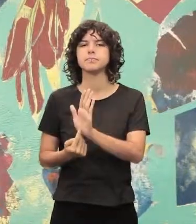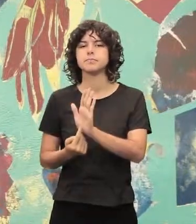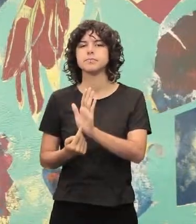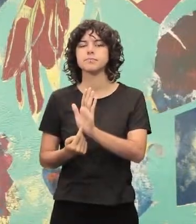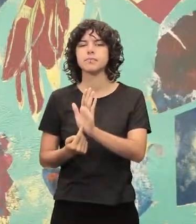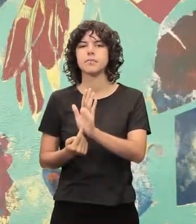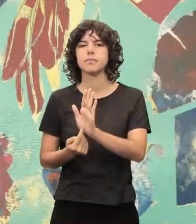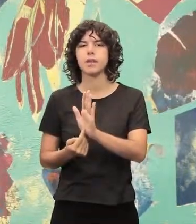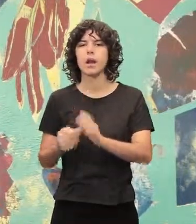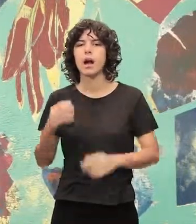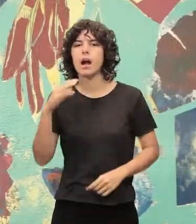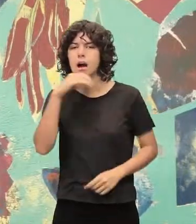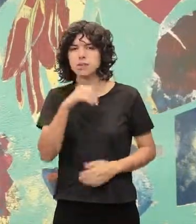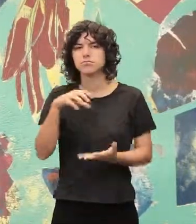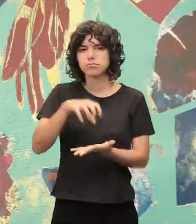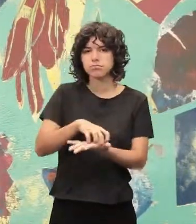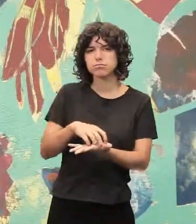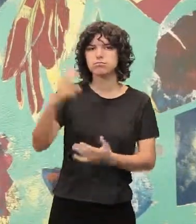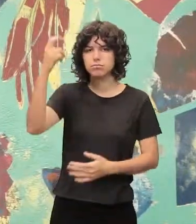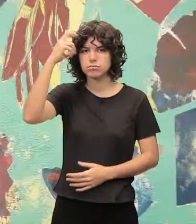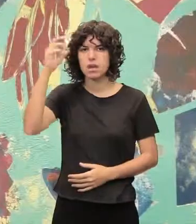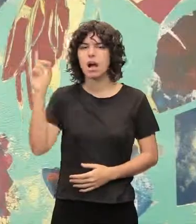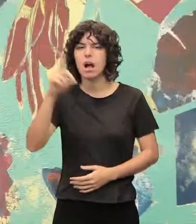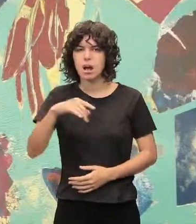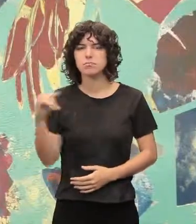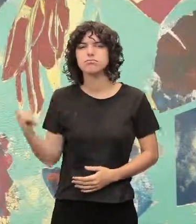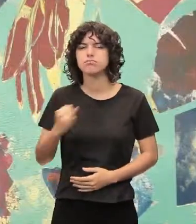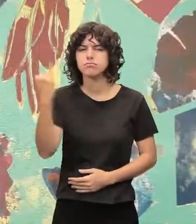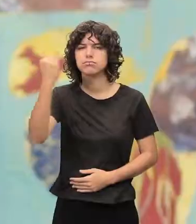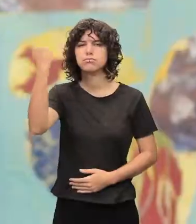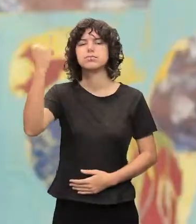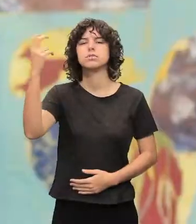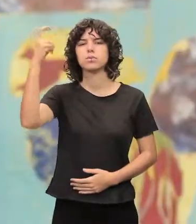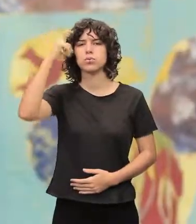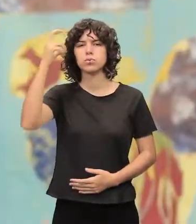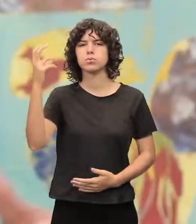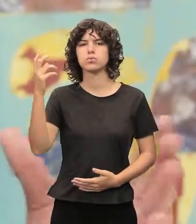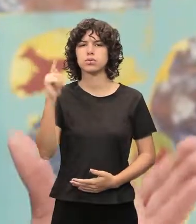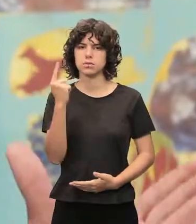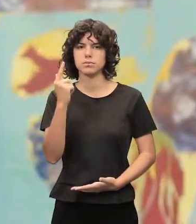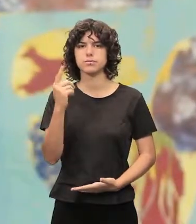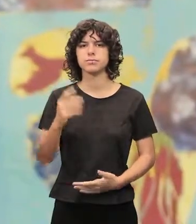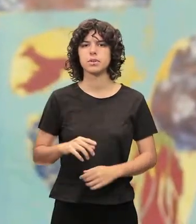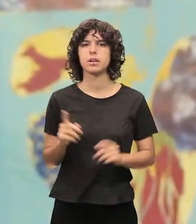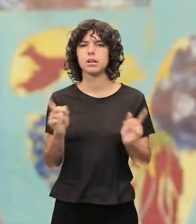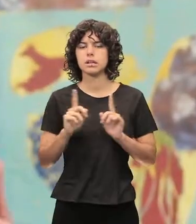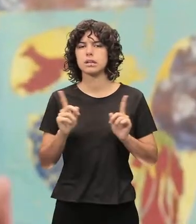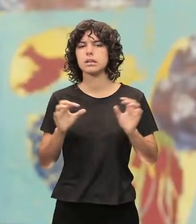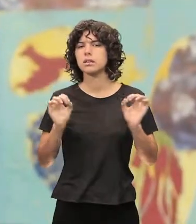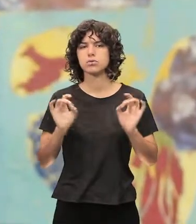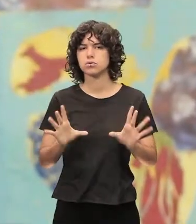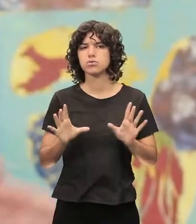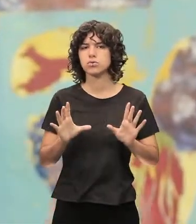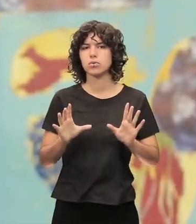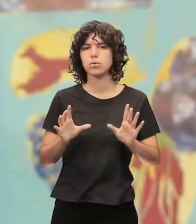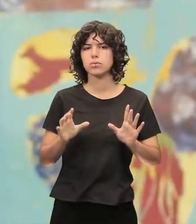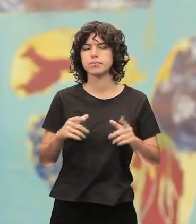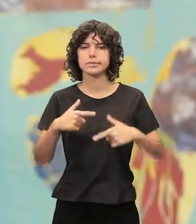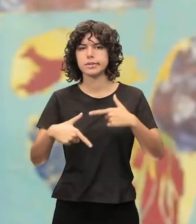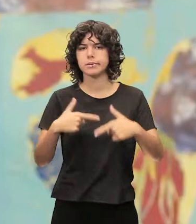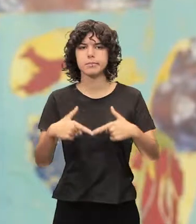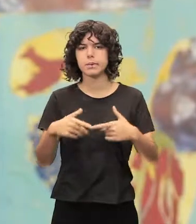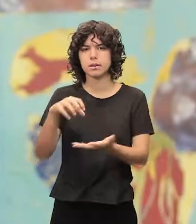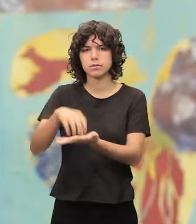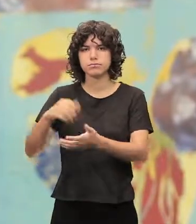Centro Cultural ocupa um lugar hoje muito importante na vida cultural de Goiânia, não, não somente pelas atividades da galeria, mas também do teatro e da